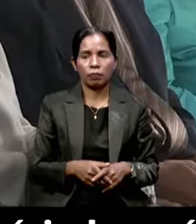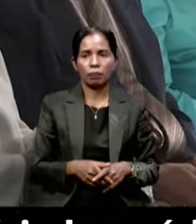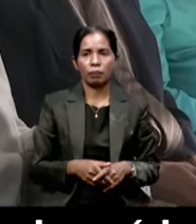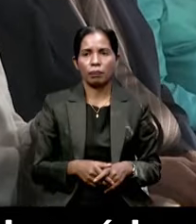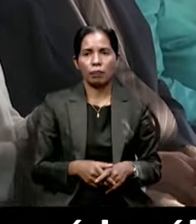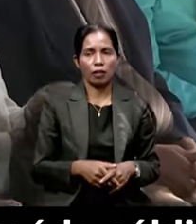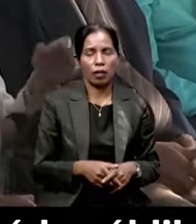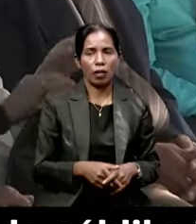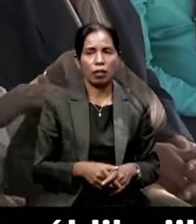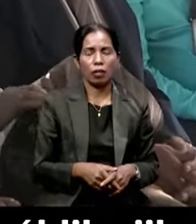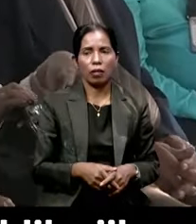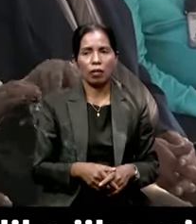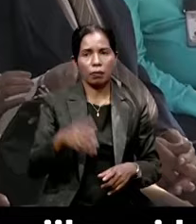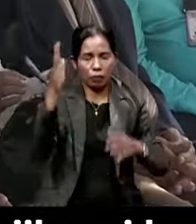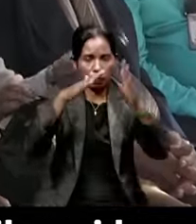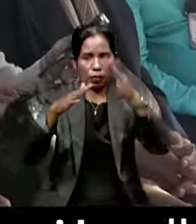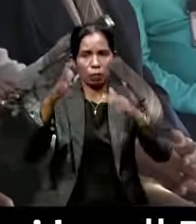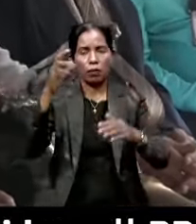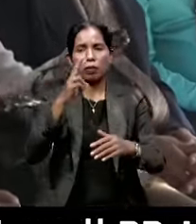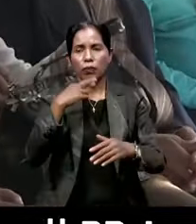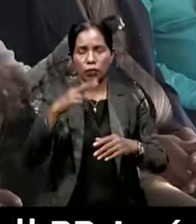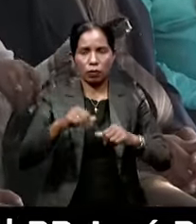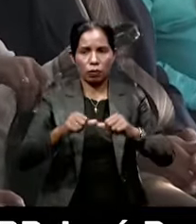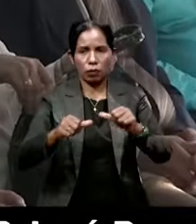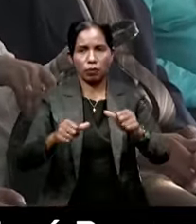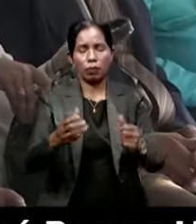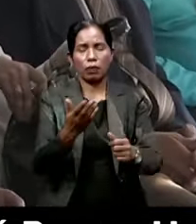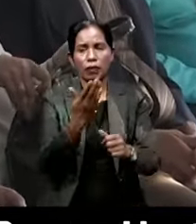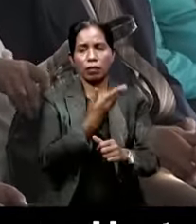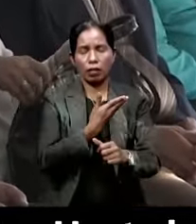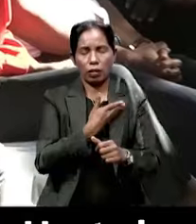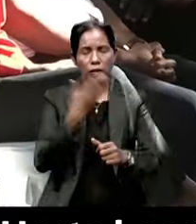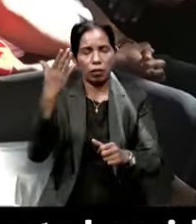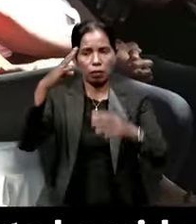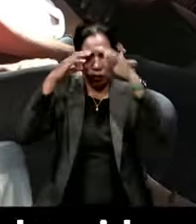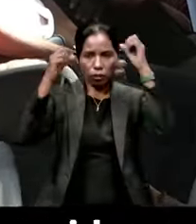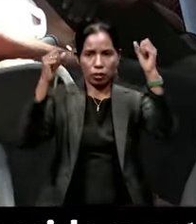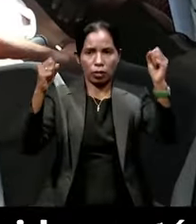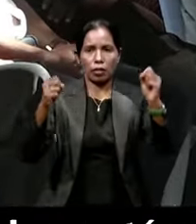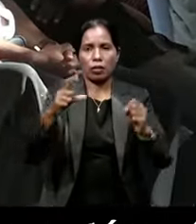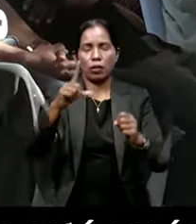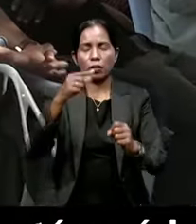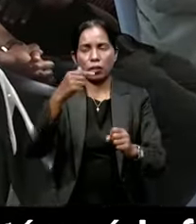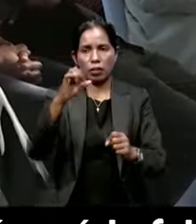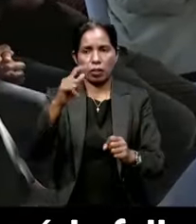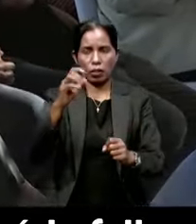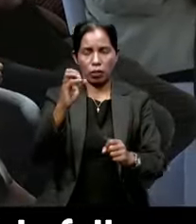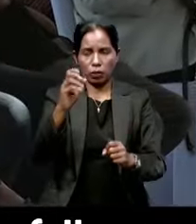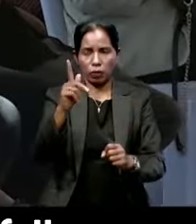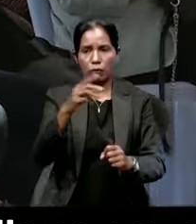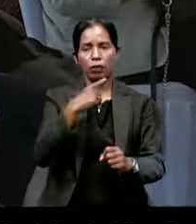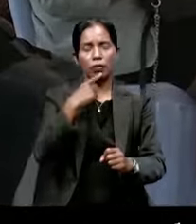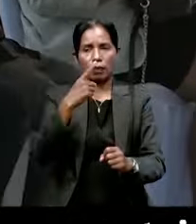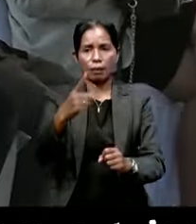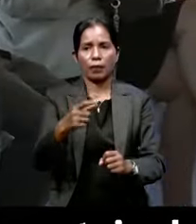O problema folin fost nebe continua sa-i preocupação publicu, presidente Centro Logístico Nacional, Antônio de Araújo Soares Sateten,